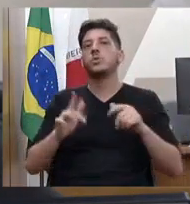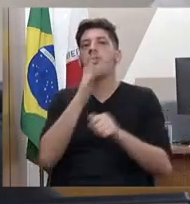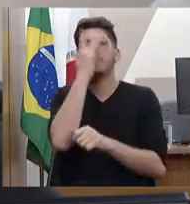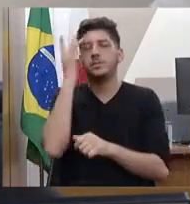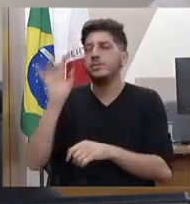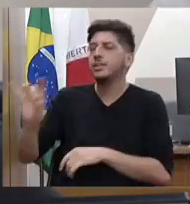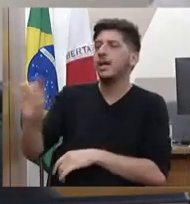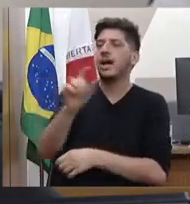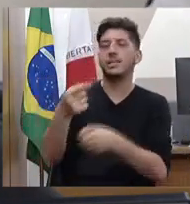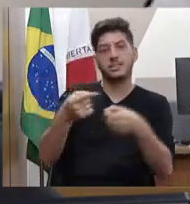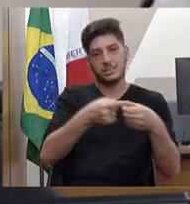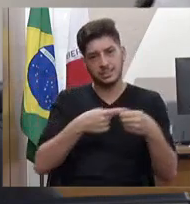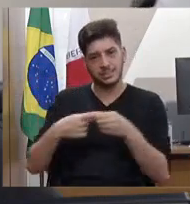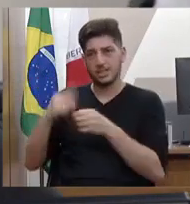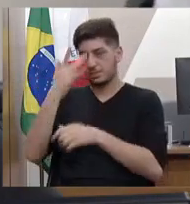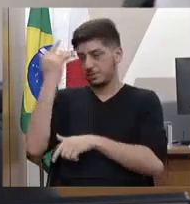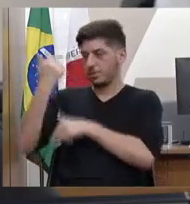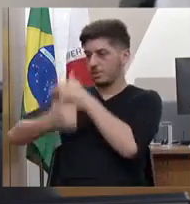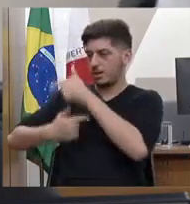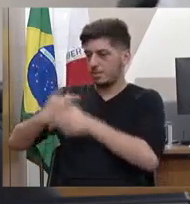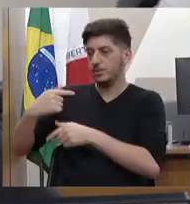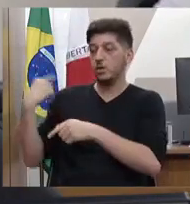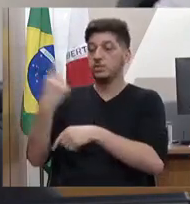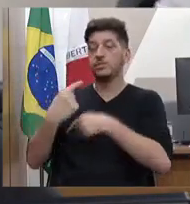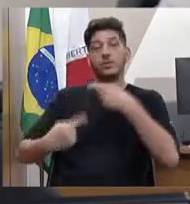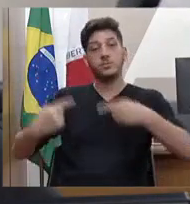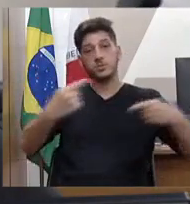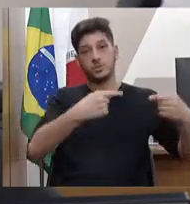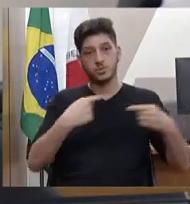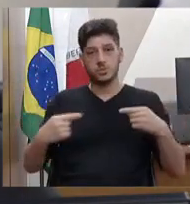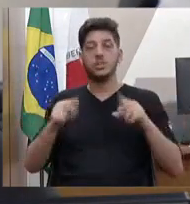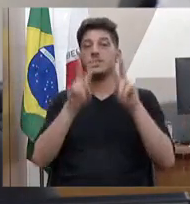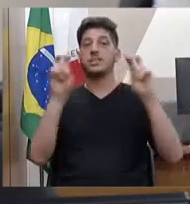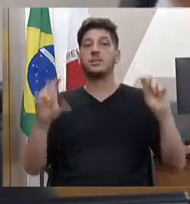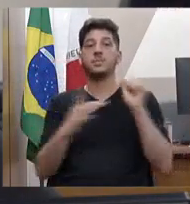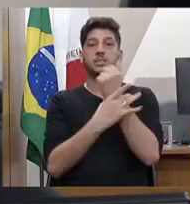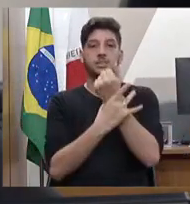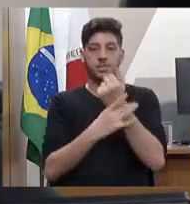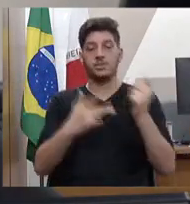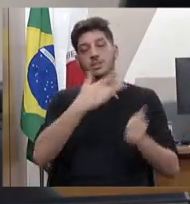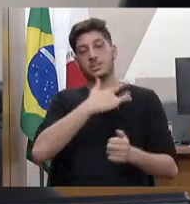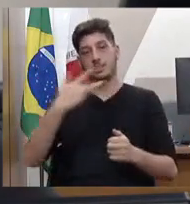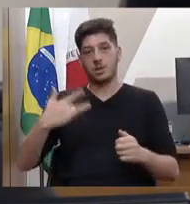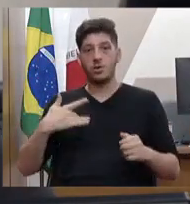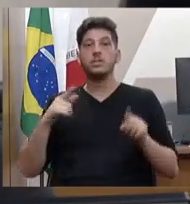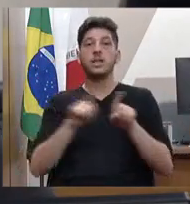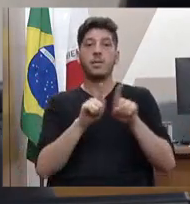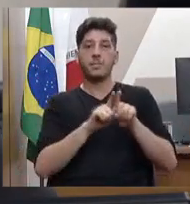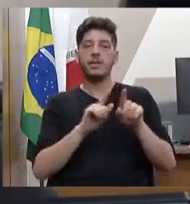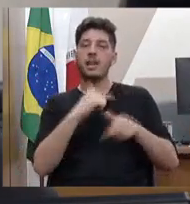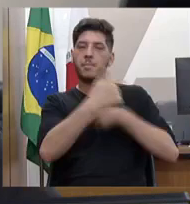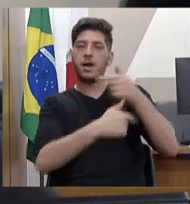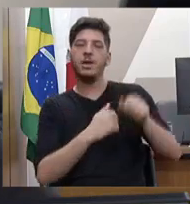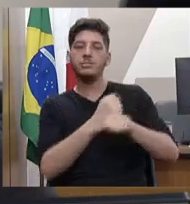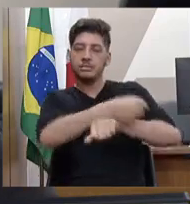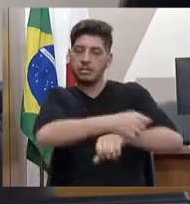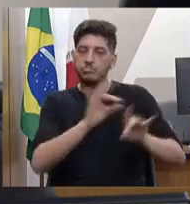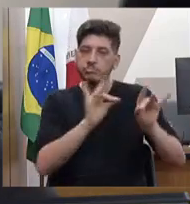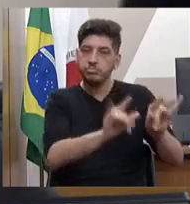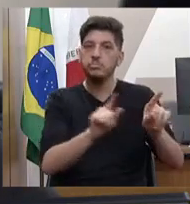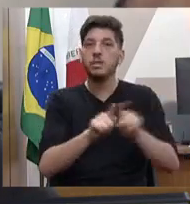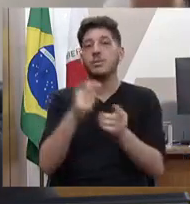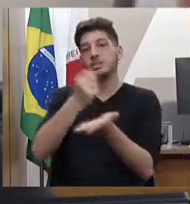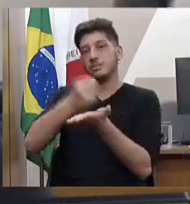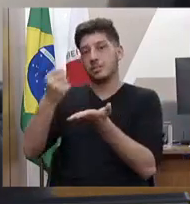cidade os trabalhadores e vamos discutir essa questão de saúde de segurança do combate ao trabalho escravo das condições da carteira de trabalho do